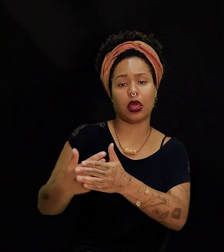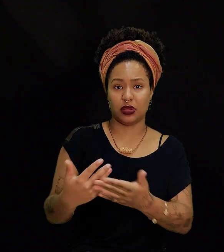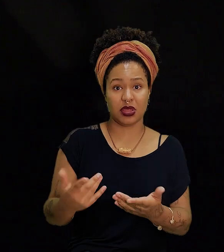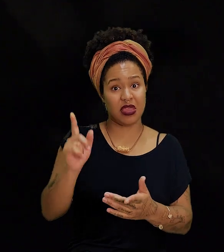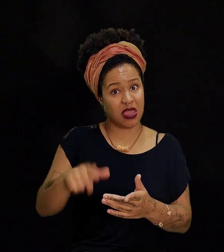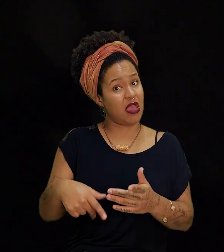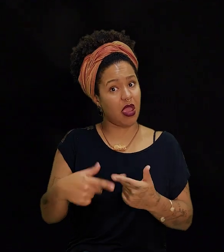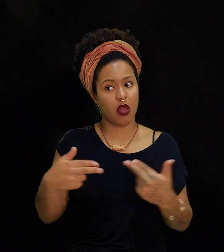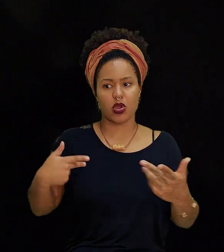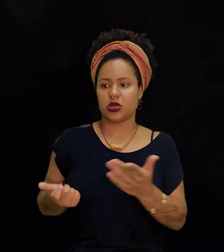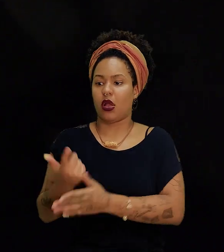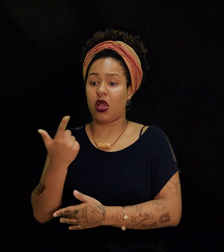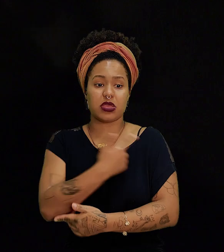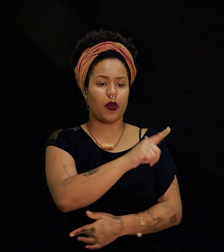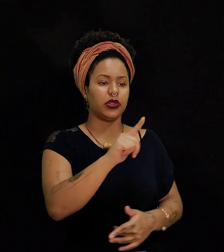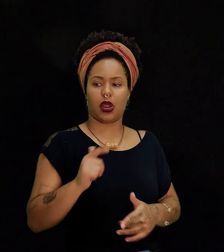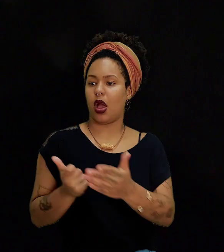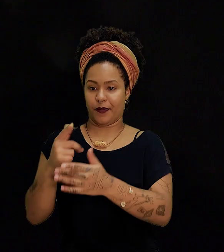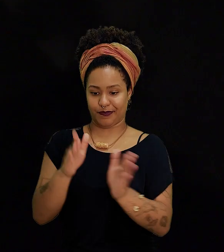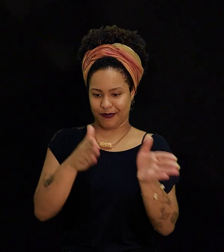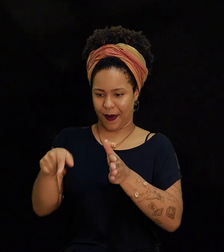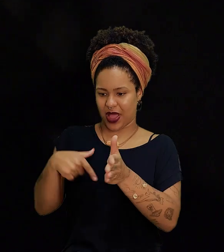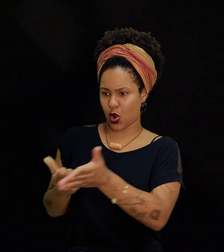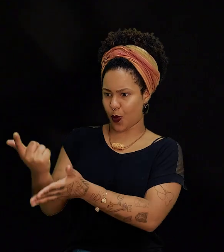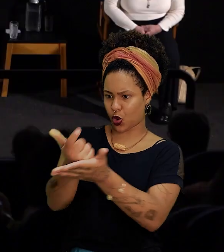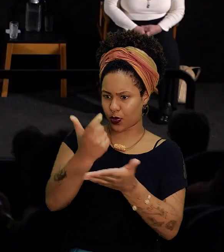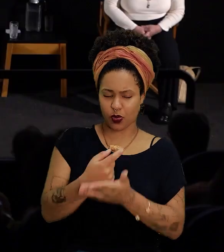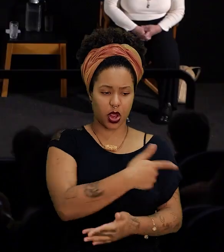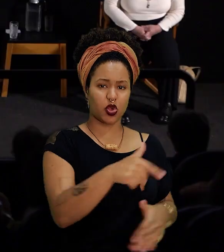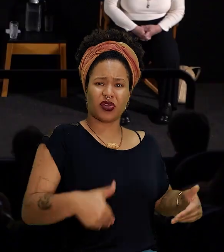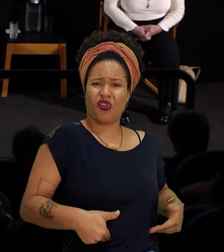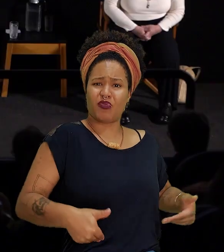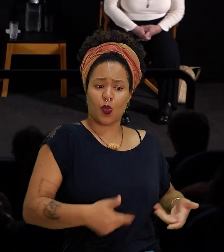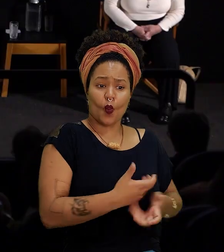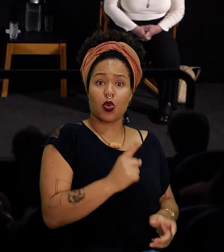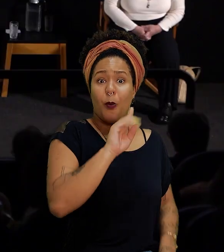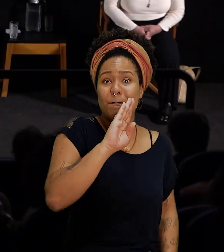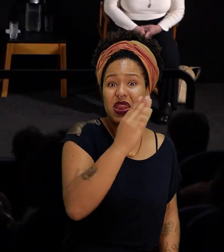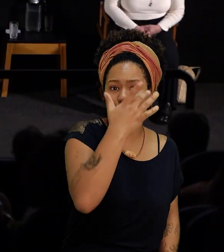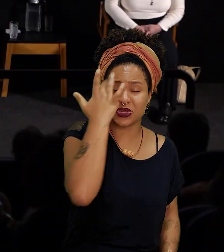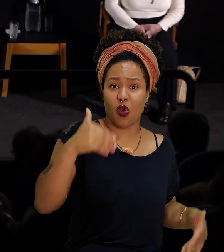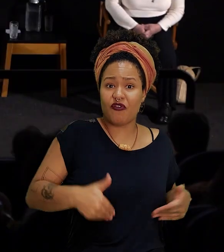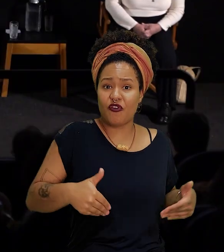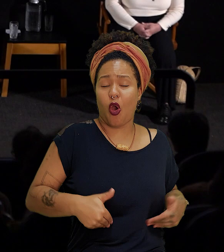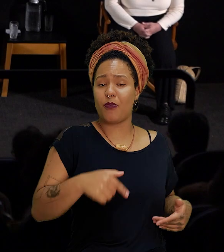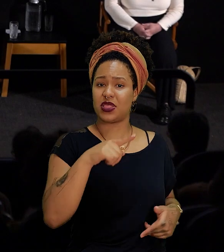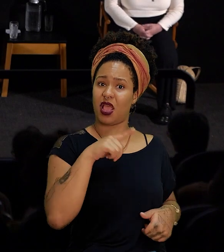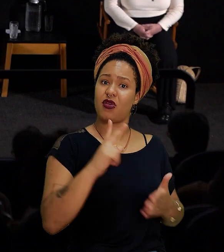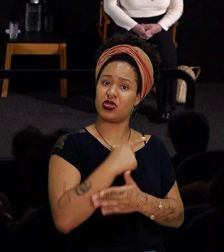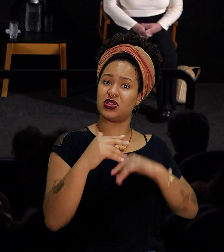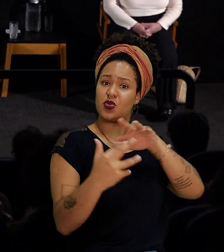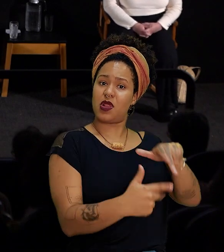Né? E é uma parte que consome e a outra morre de fome. A gente tem 1 bilhão de pessoas morrendo de fome no planeta. Tá certo?